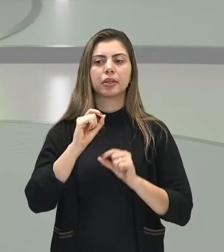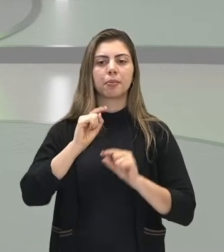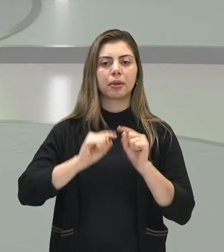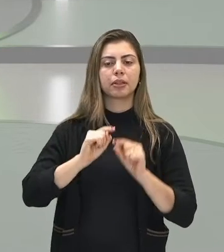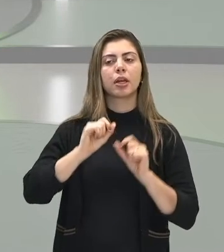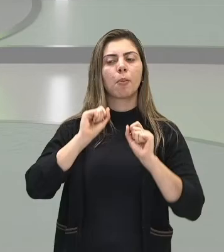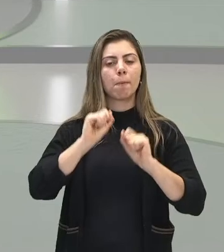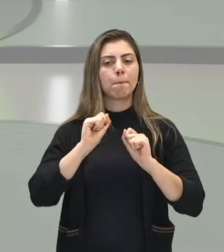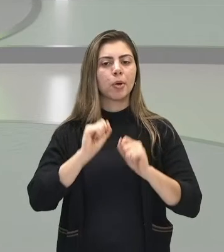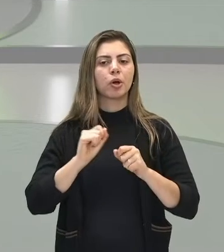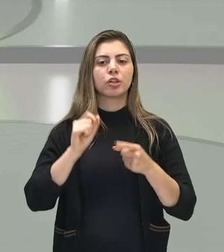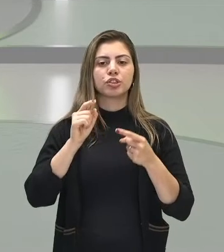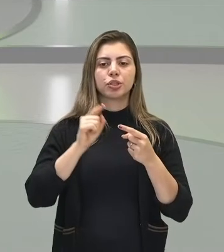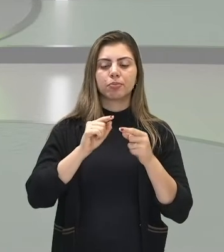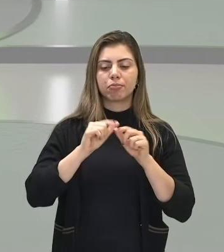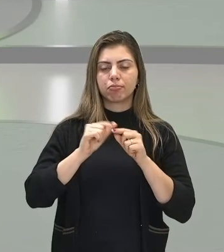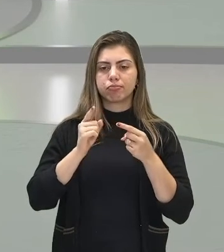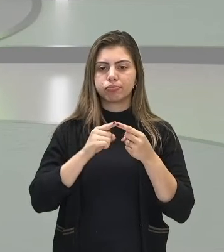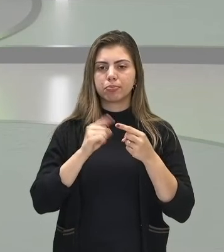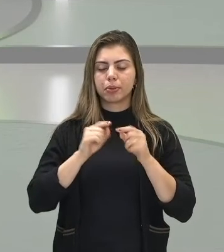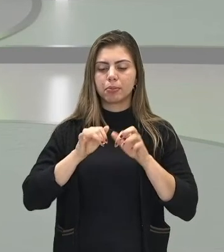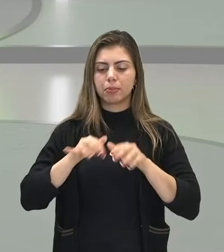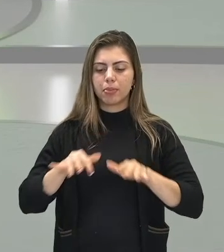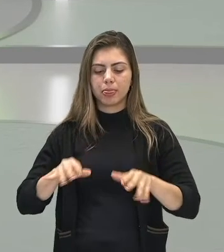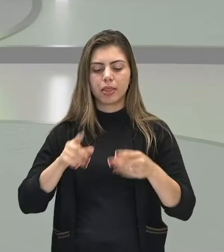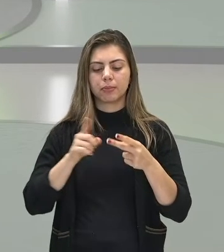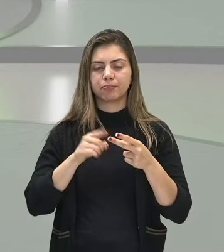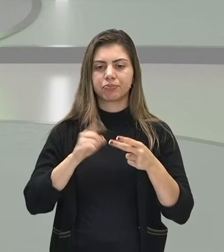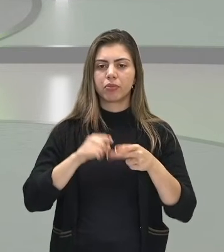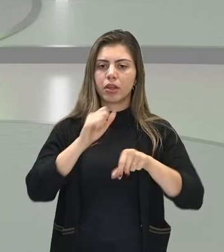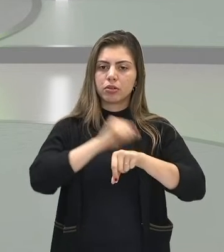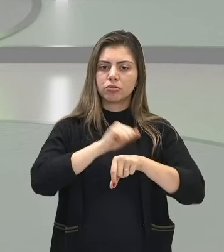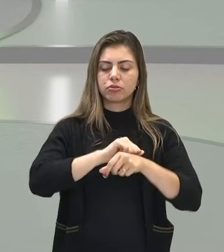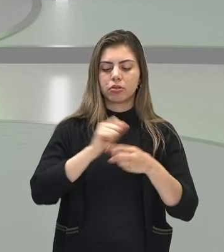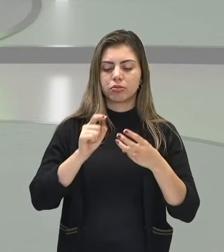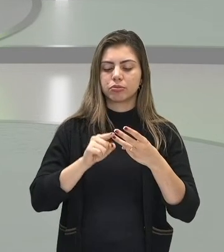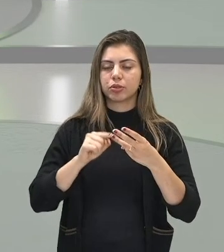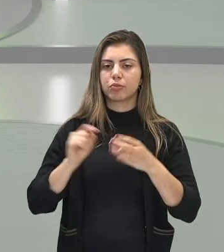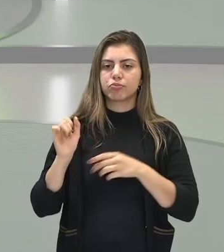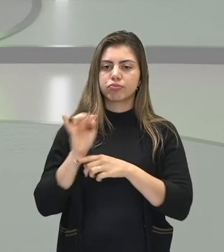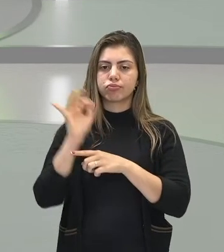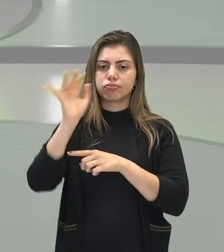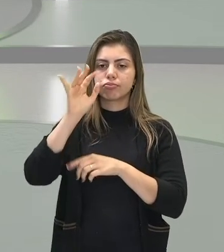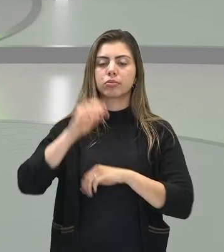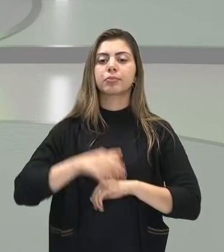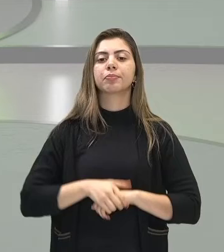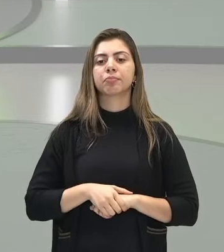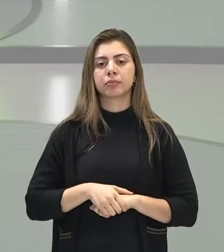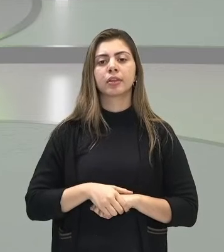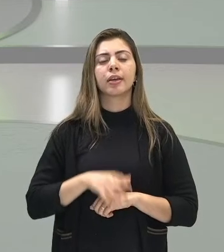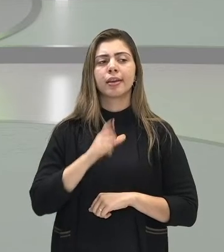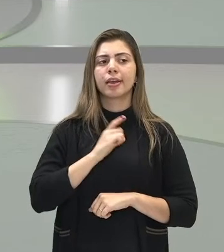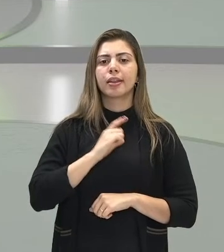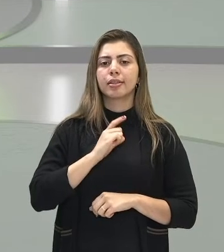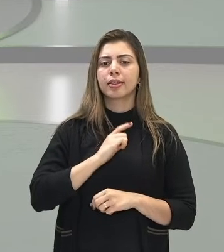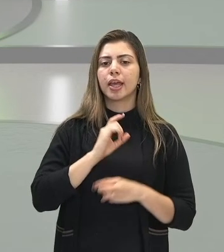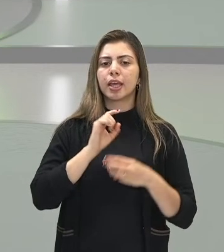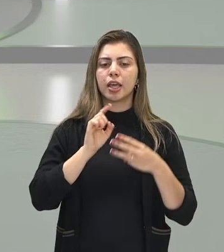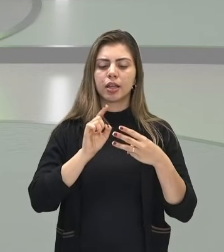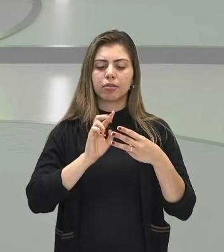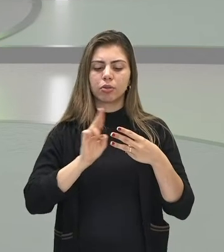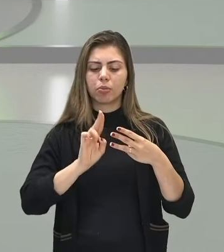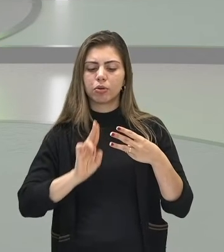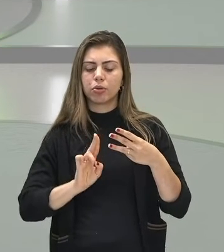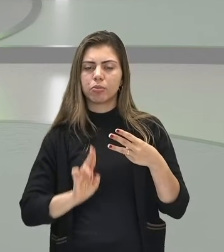estado sólido, líquido e gasoso. E que ela recebe nomes